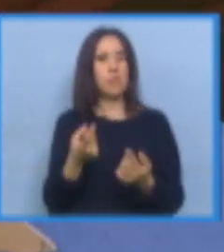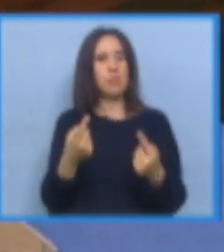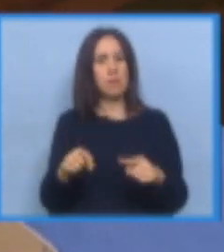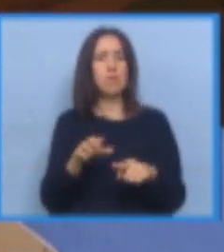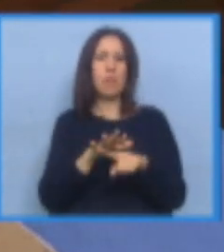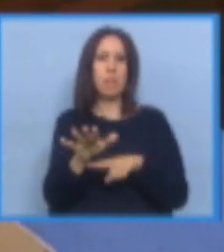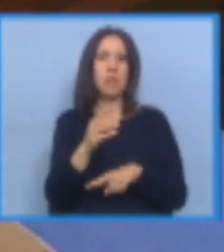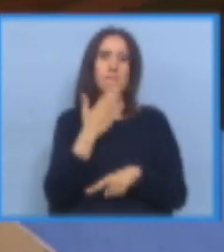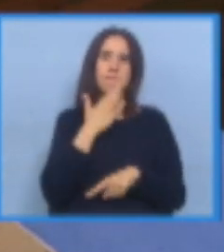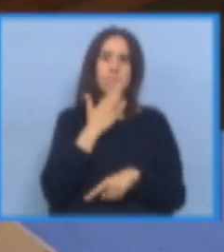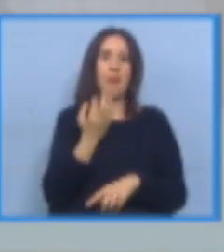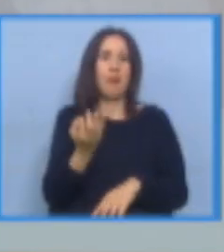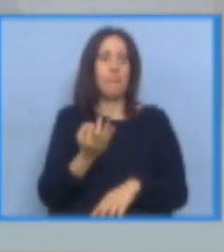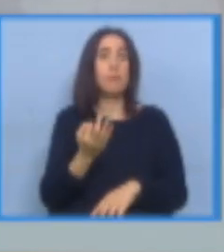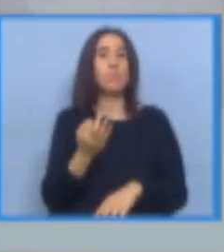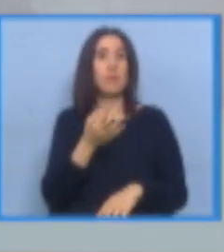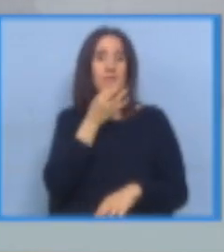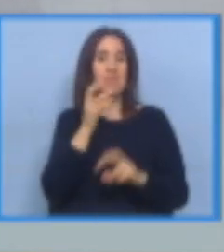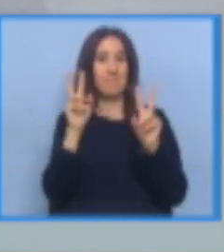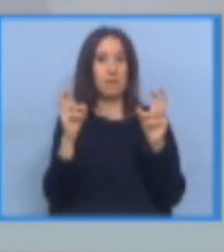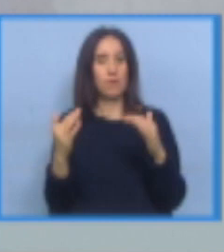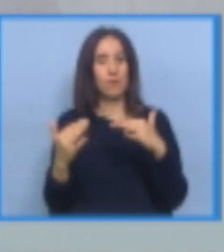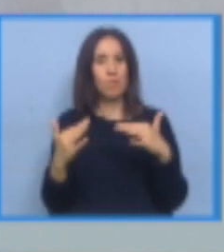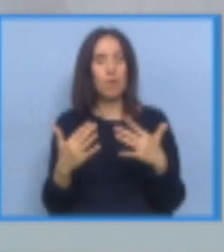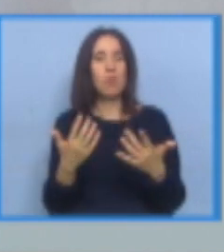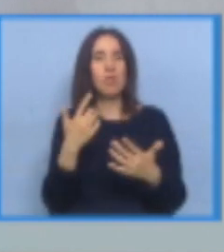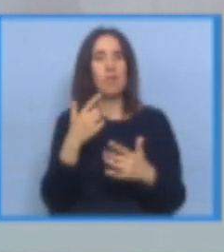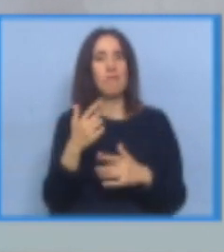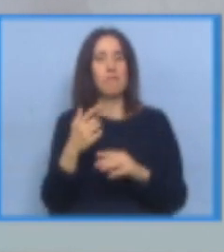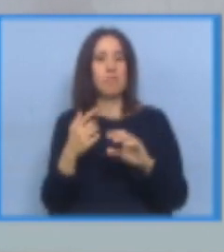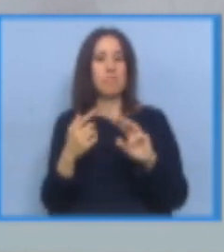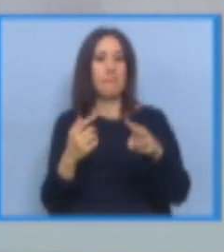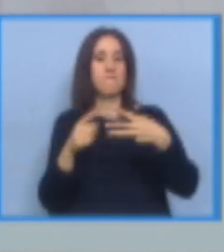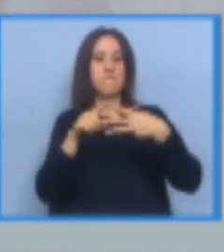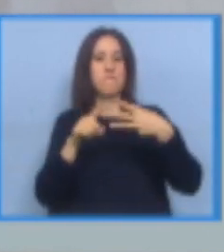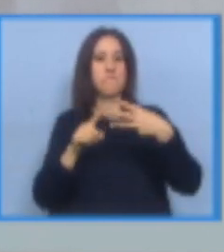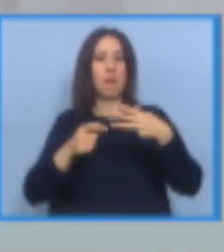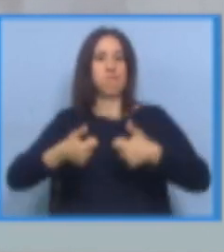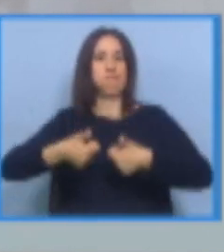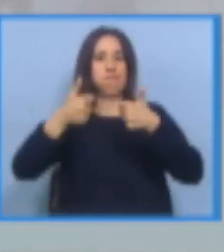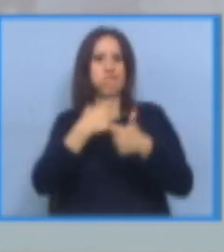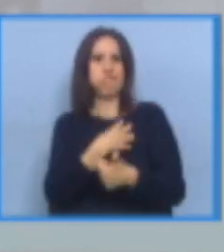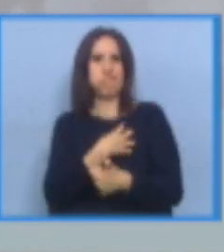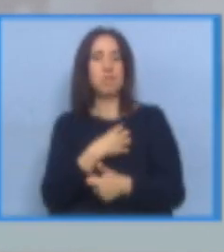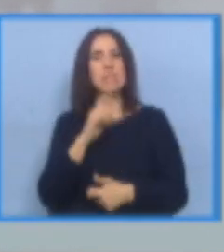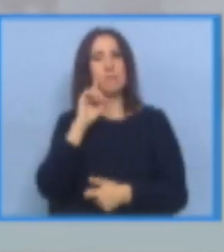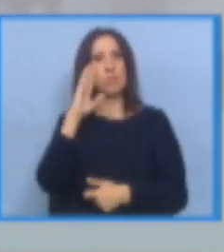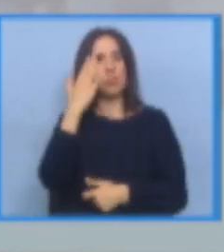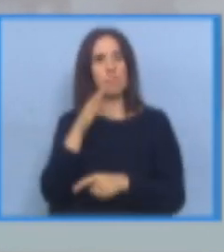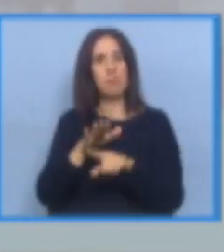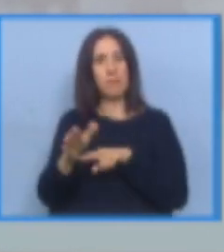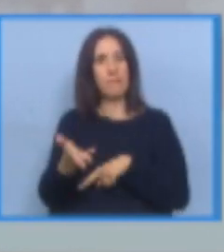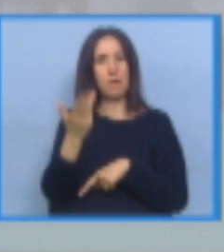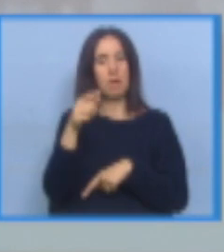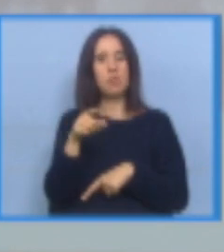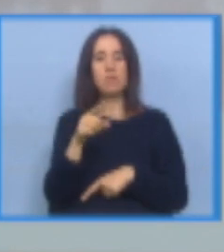algum impacto, realmente, porque estamos aqui a falar de futebol e se calhar dos 3 grandes e, portanto, tem este impacto maior. Mas